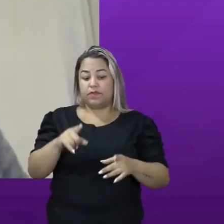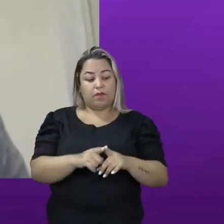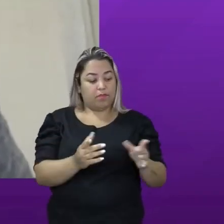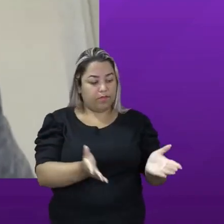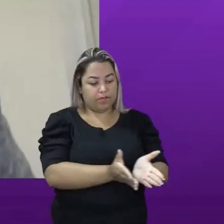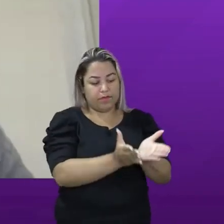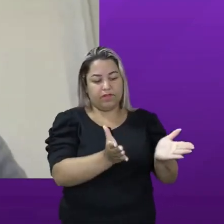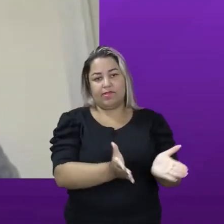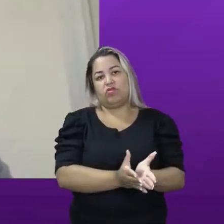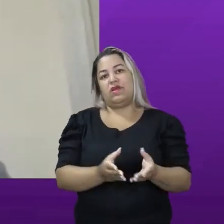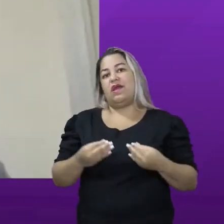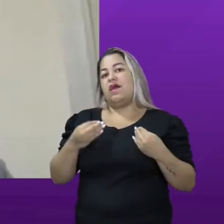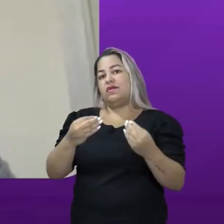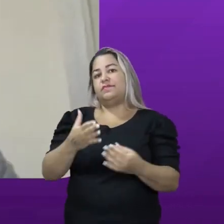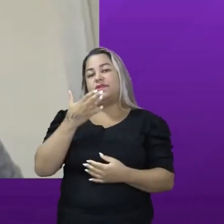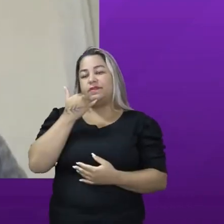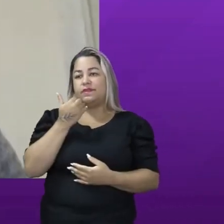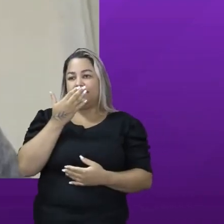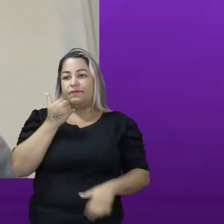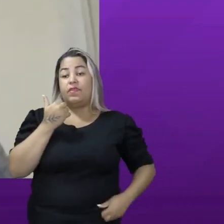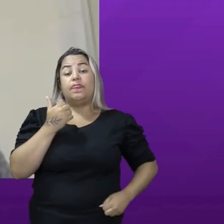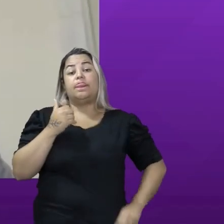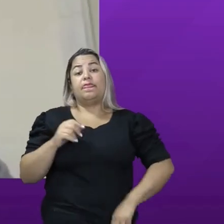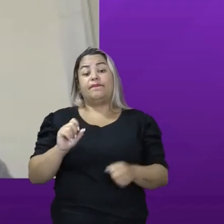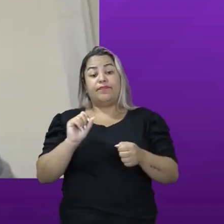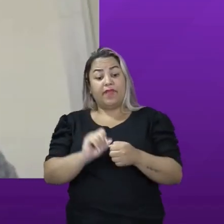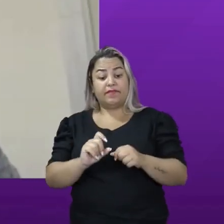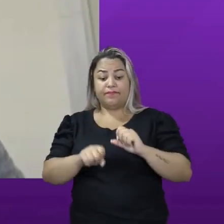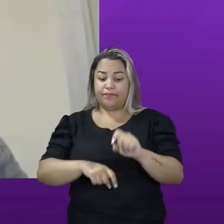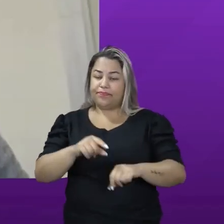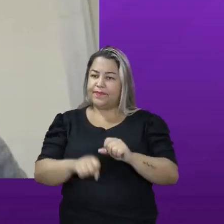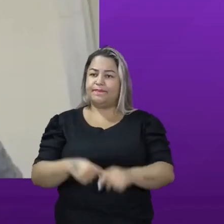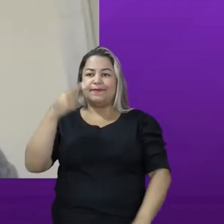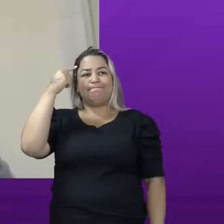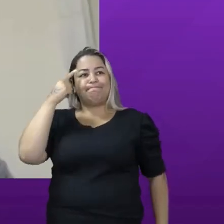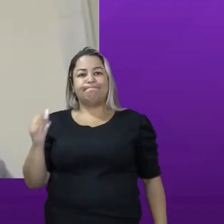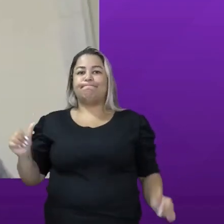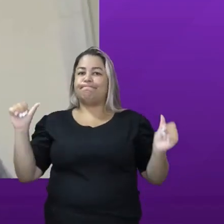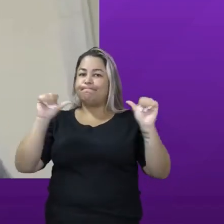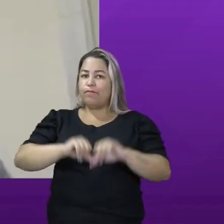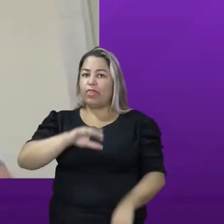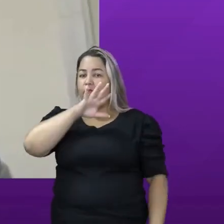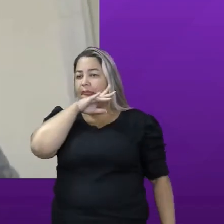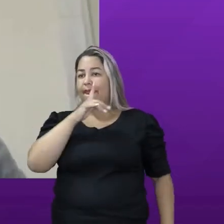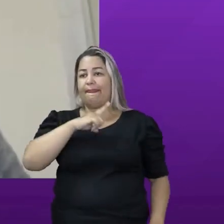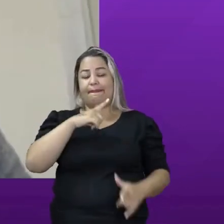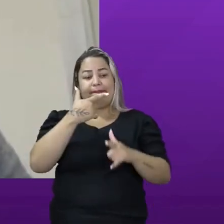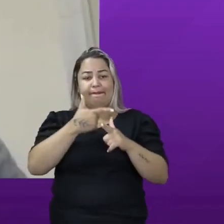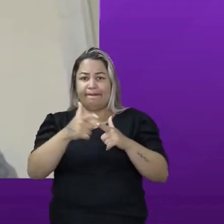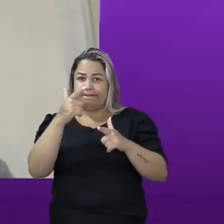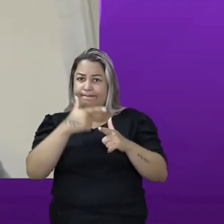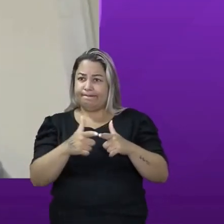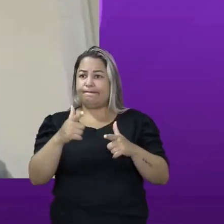na forma de alimentar faz com que eu produza menos, faz com que eu pense pior, faz com que eu tenha problemas